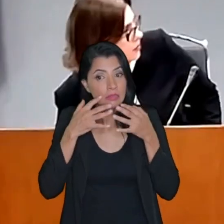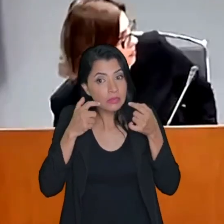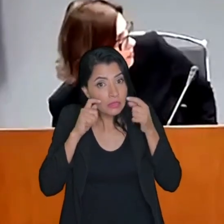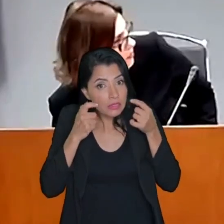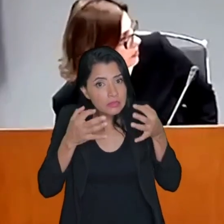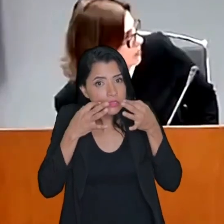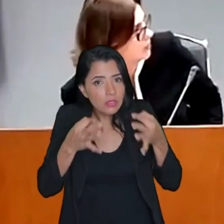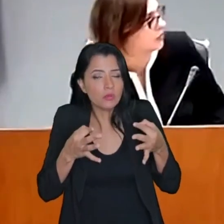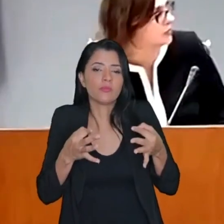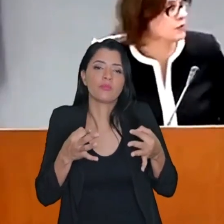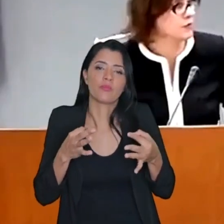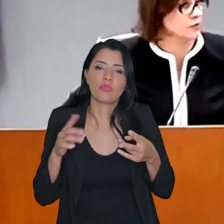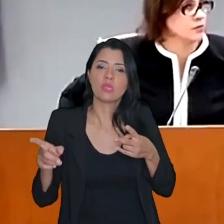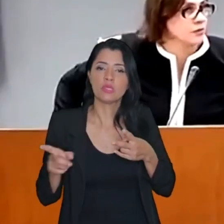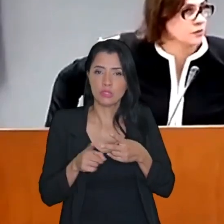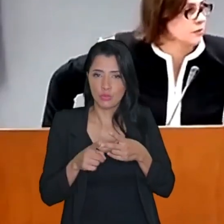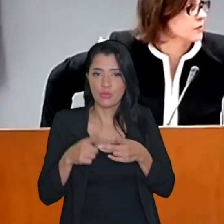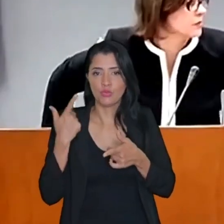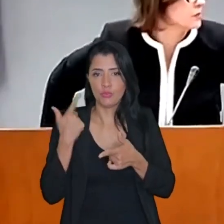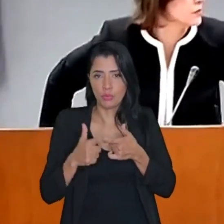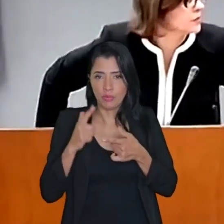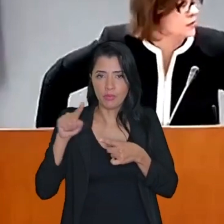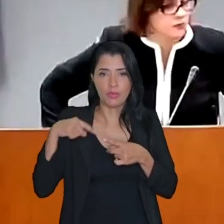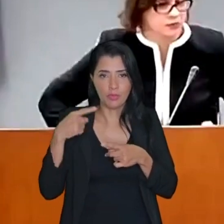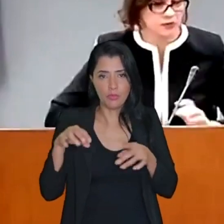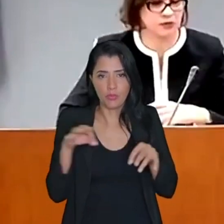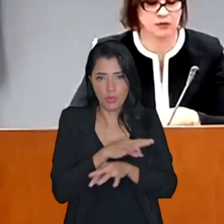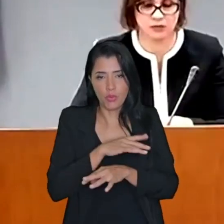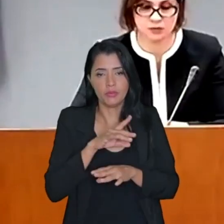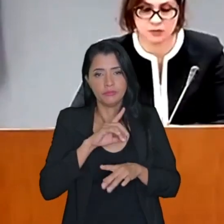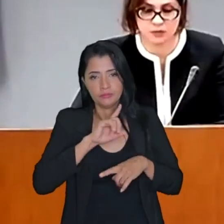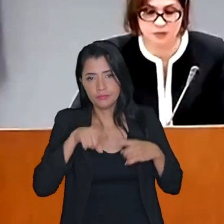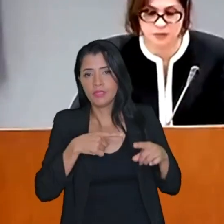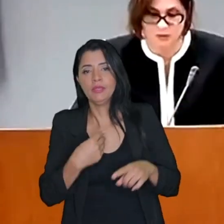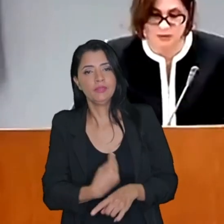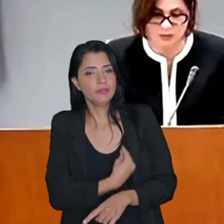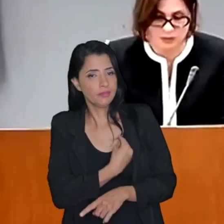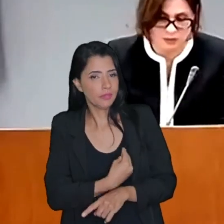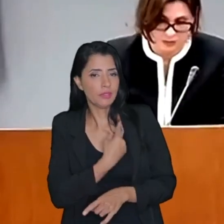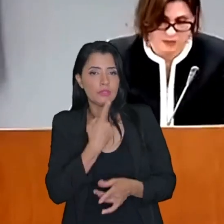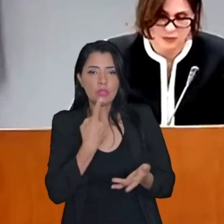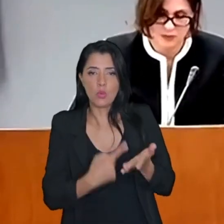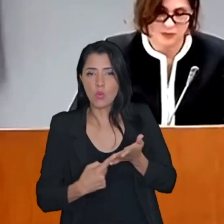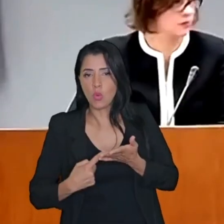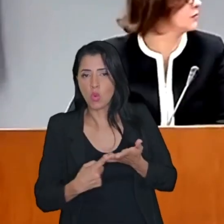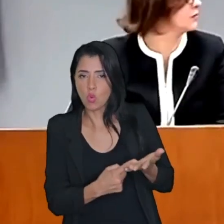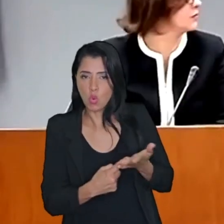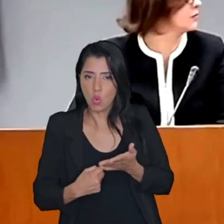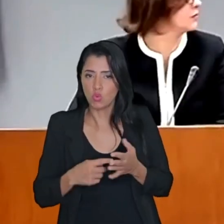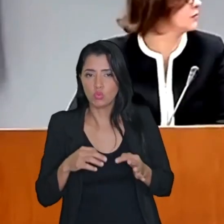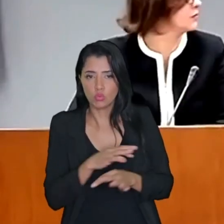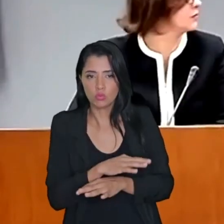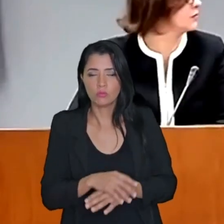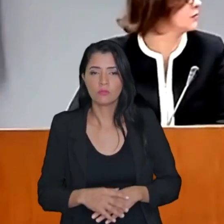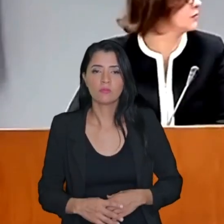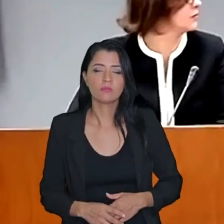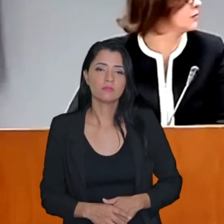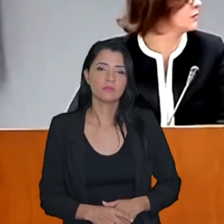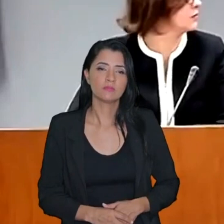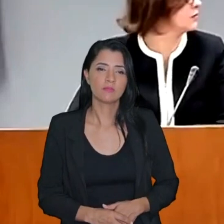advertência. Segundo problema, depois disso, superada a existência de um acordo